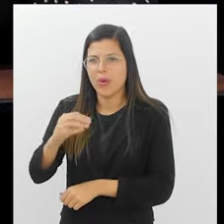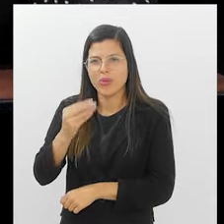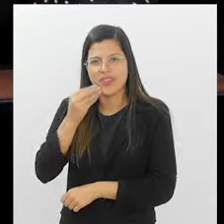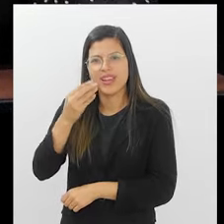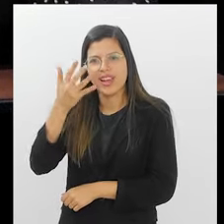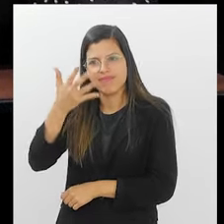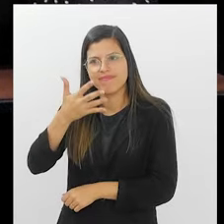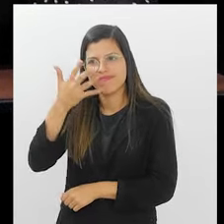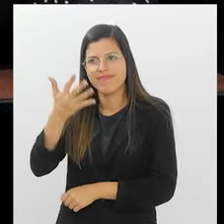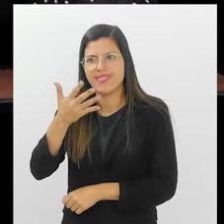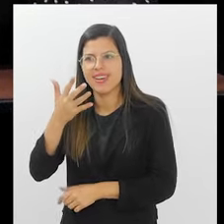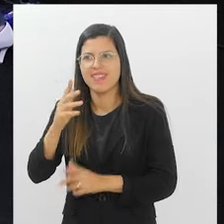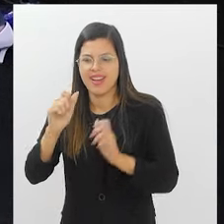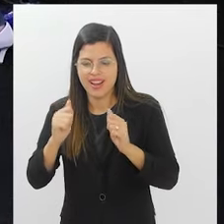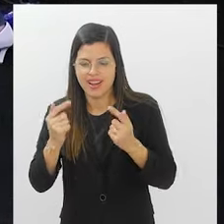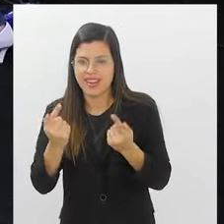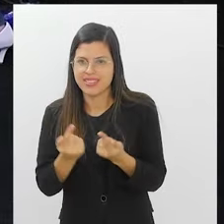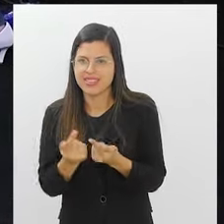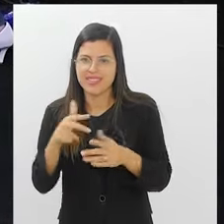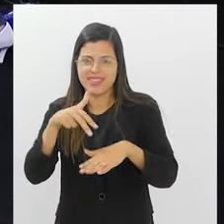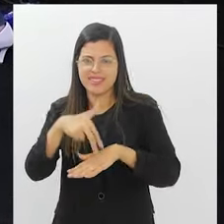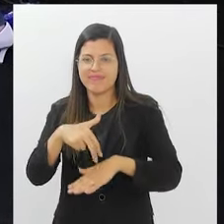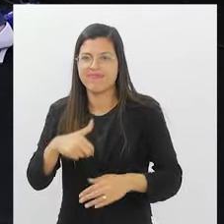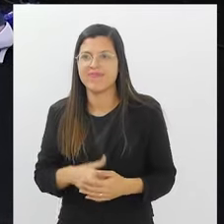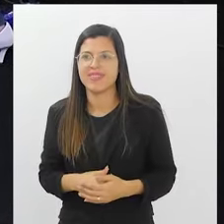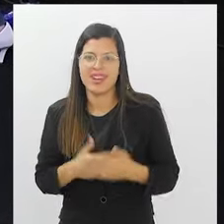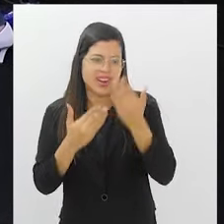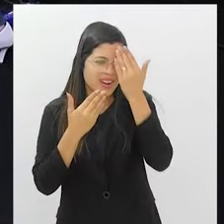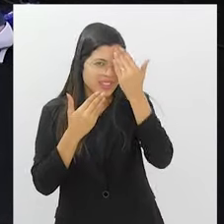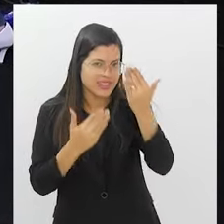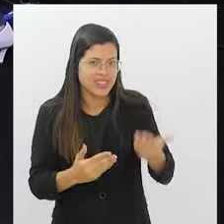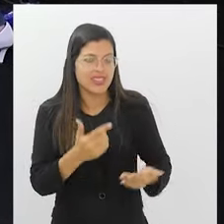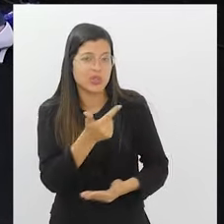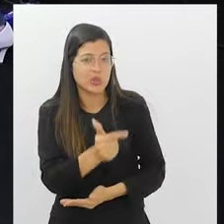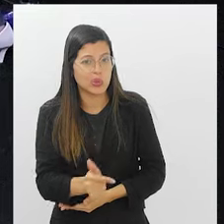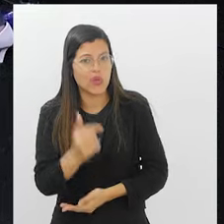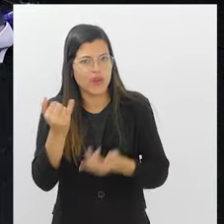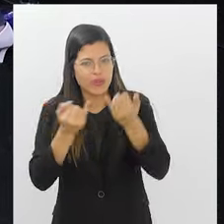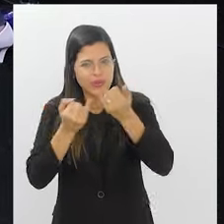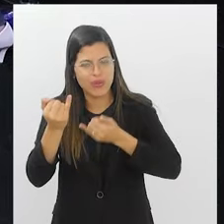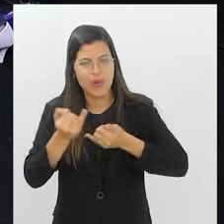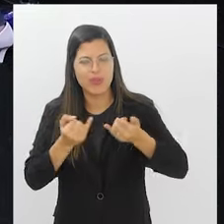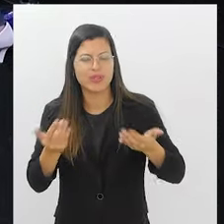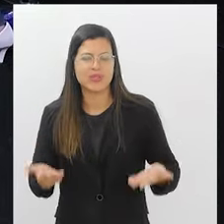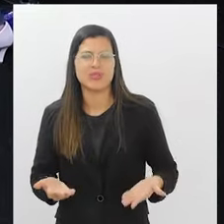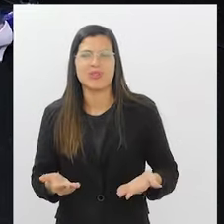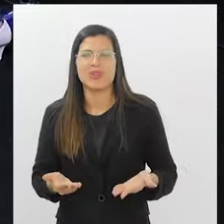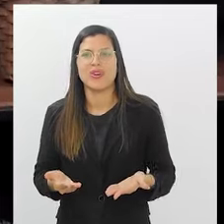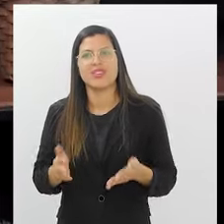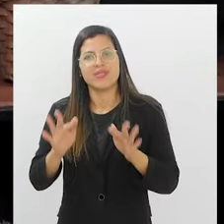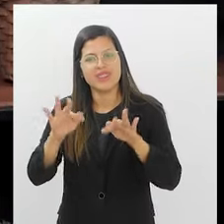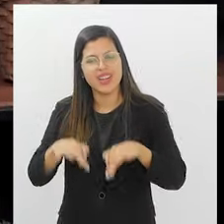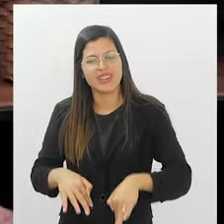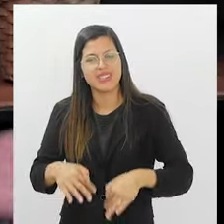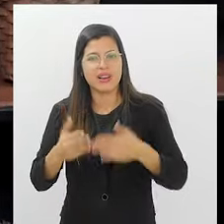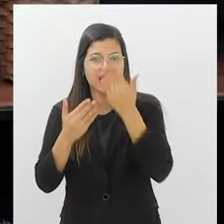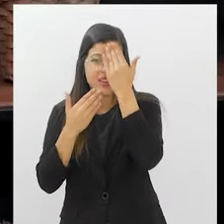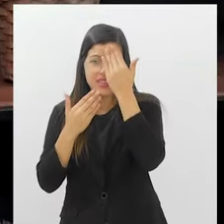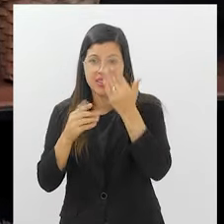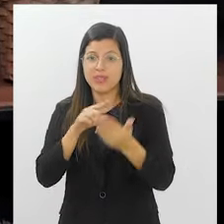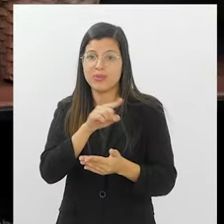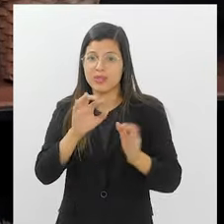O parlamento está aqui. Mais uma vez, eu gostaria de agradecer a disponibilidade e as informações aqui trocadas. Ficamos por